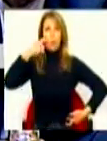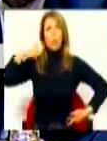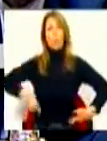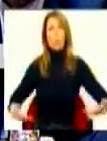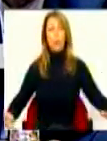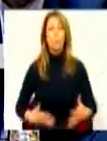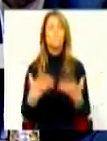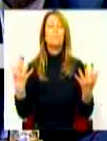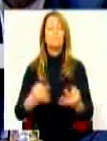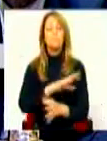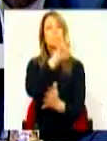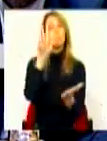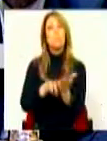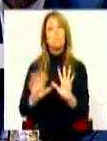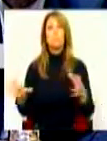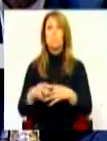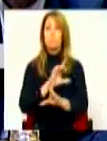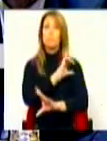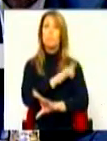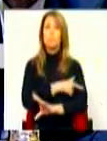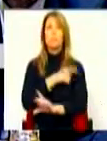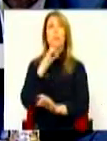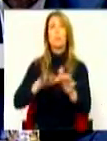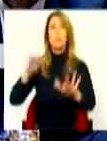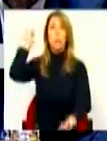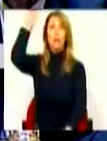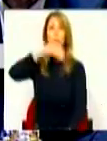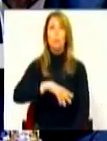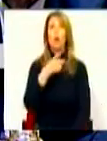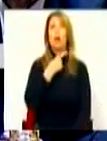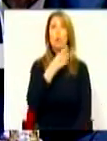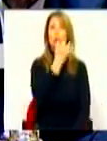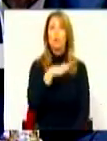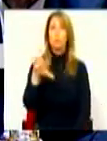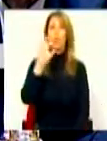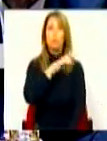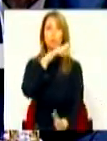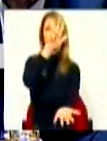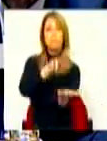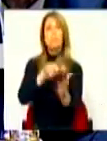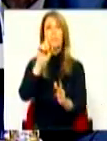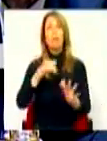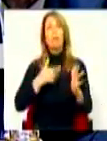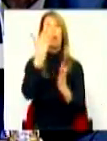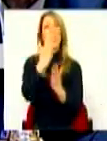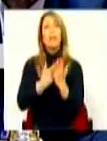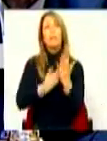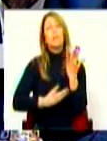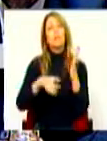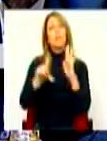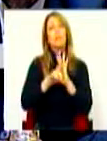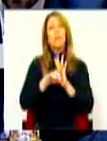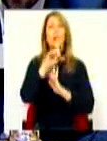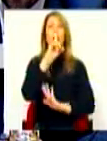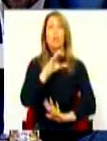competente resolução da Assembleia da República em agosto de 2018, ratificada também por decreto do Sr. Presidente da República, também de